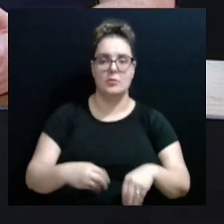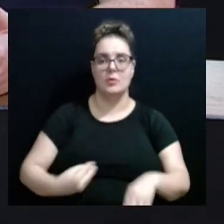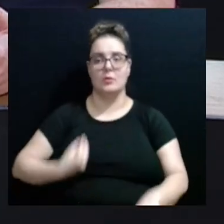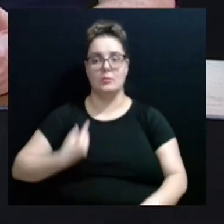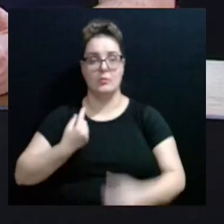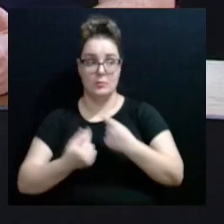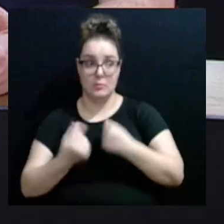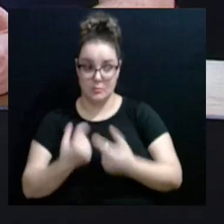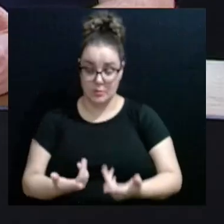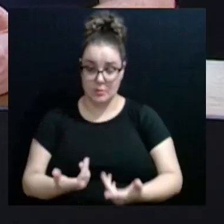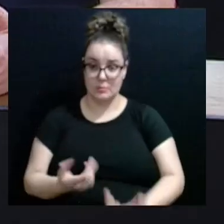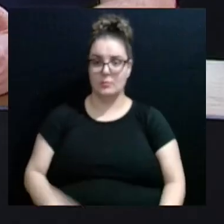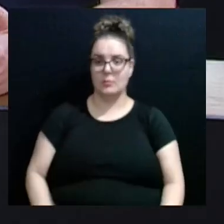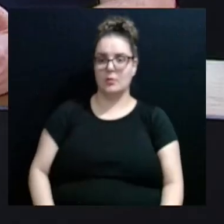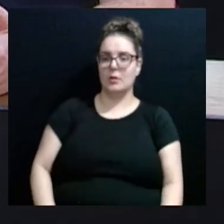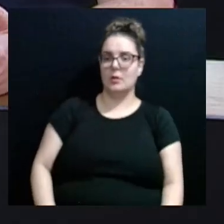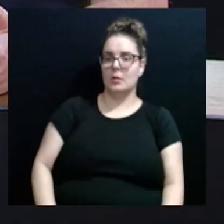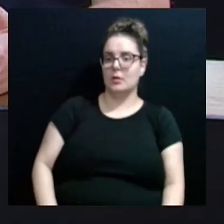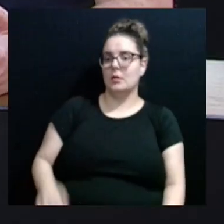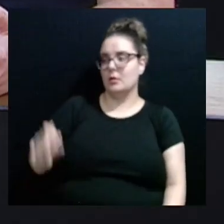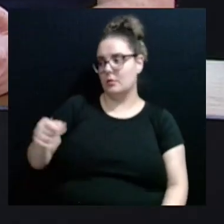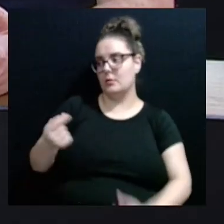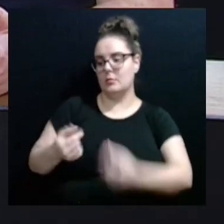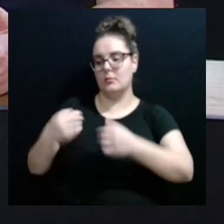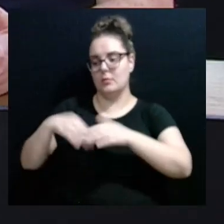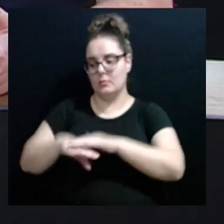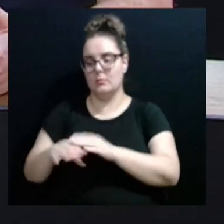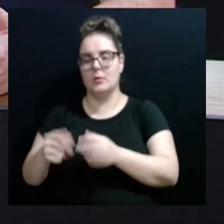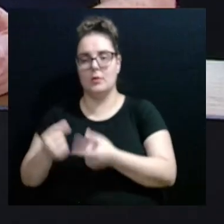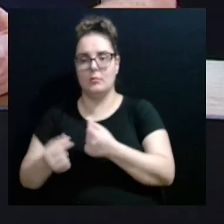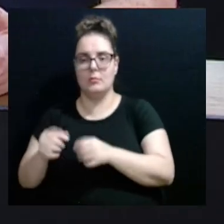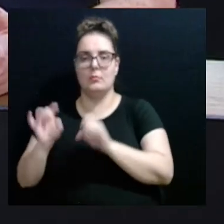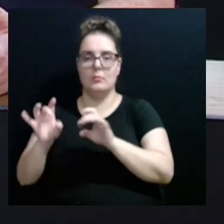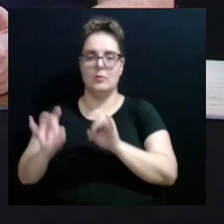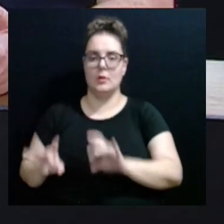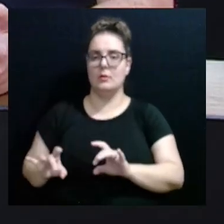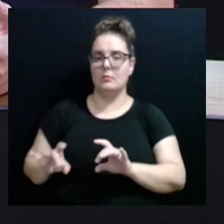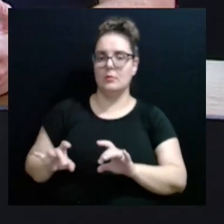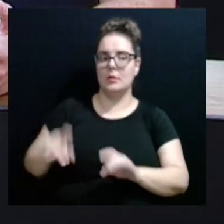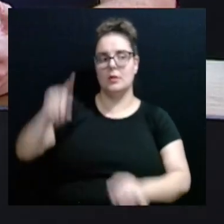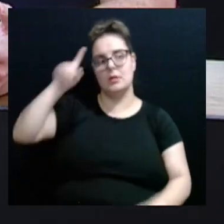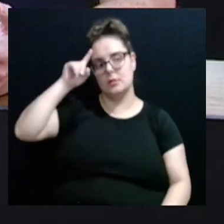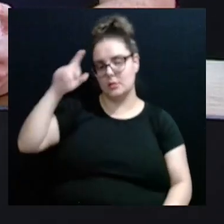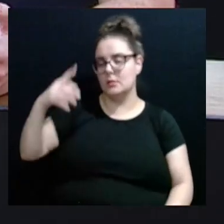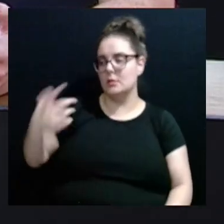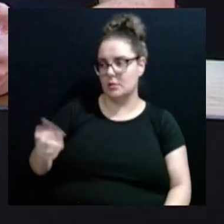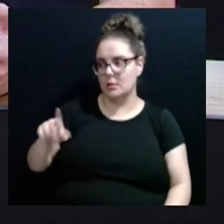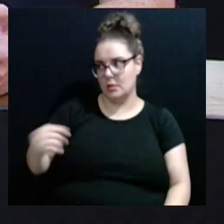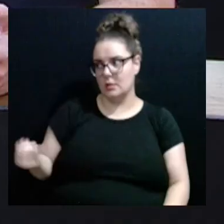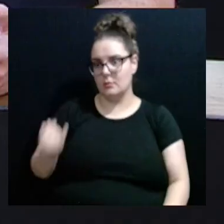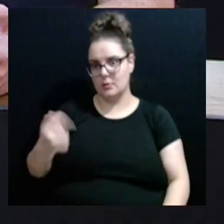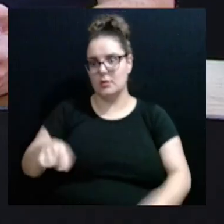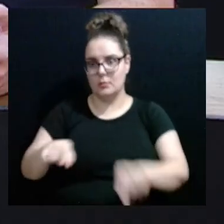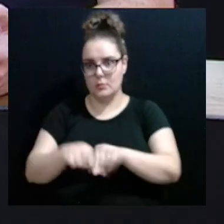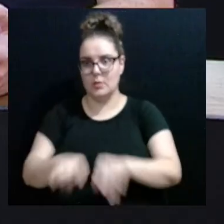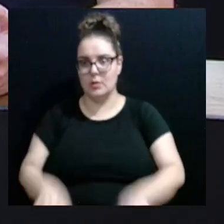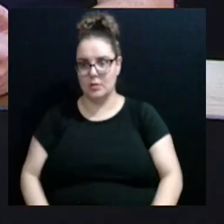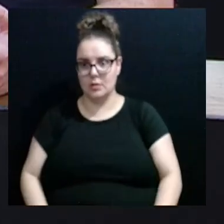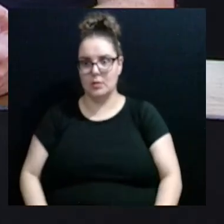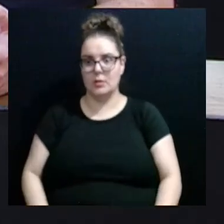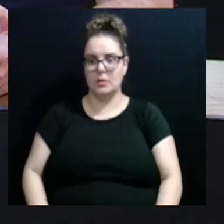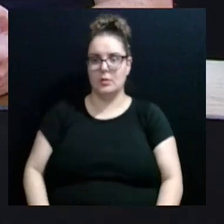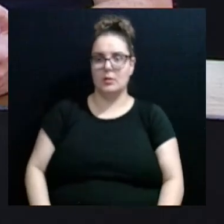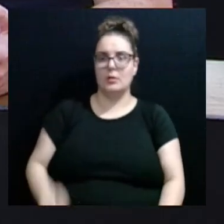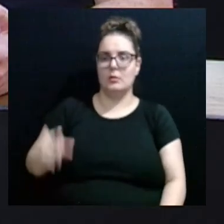criar uma reserva de dinheiro, né, específico para essas datas, é interessante também? A pessoa viu que vai viajar no meio do